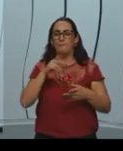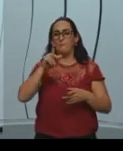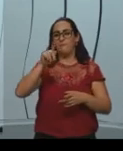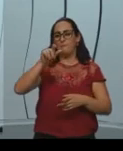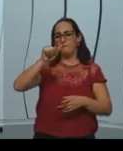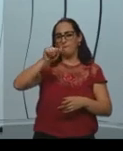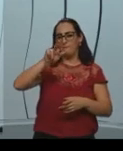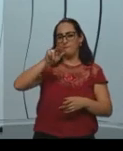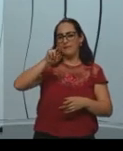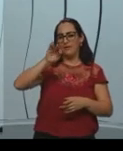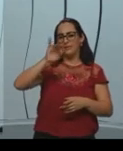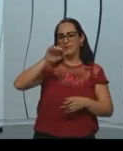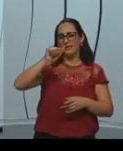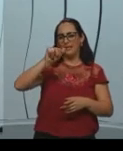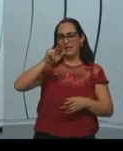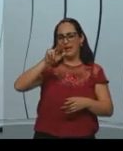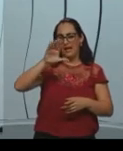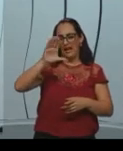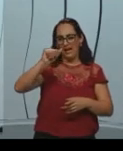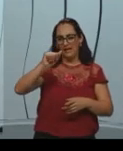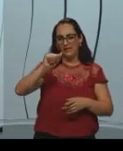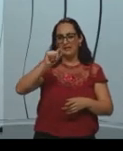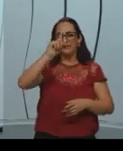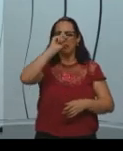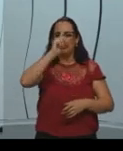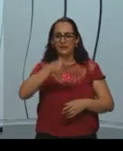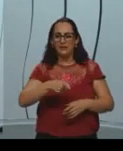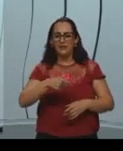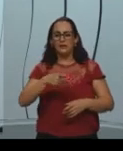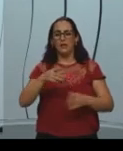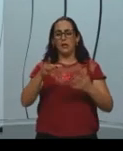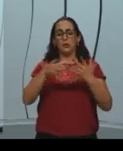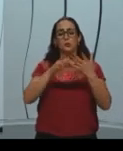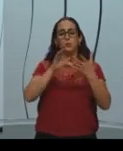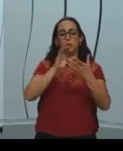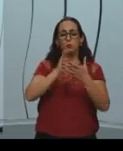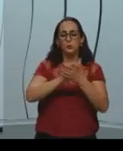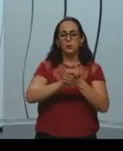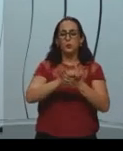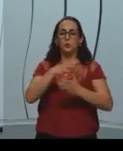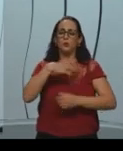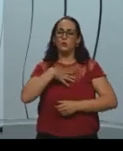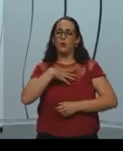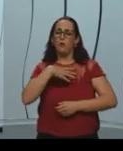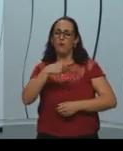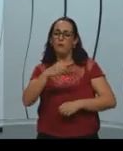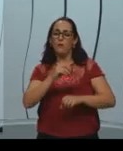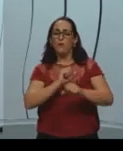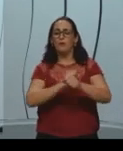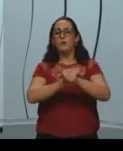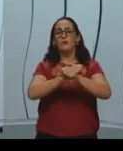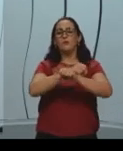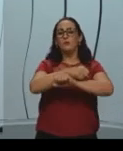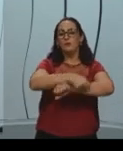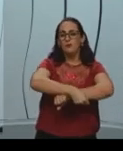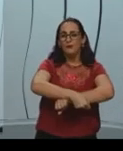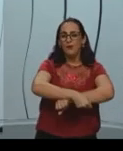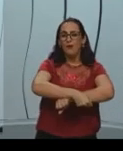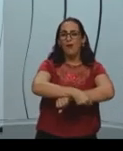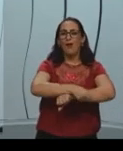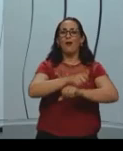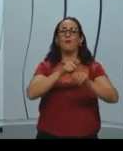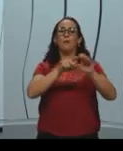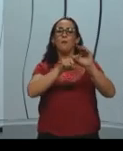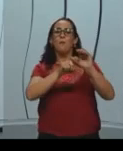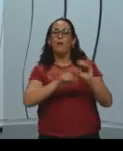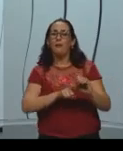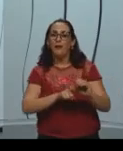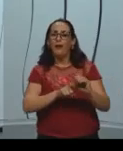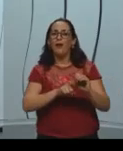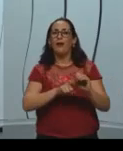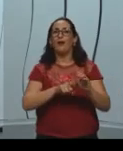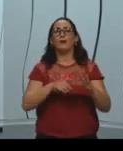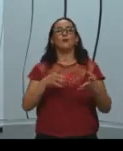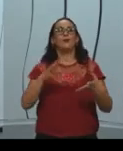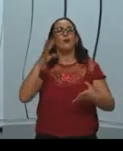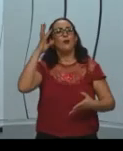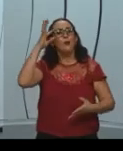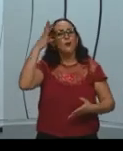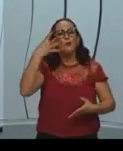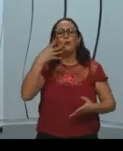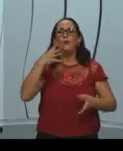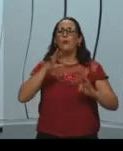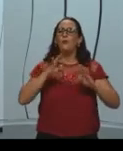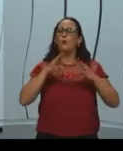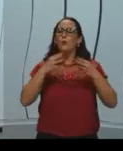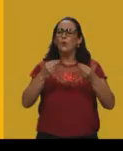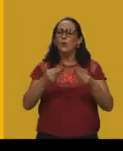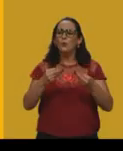seus filhos, nos seus escravos, nos seus dependentes. Tinha o poder de decisão. Decisão sobre casamento, sobre, por exemplo, se a mulher poderia ou